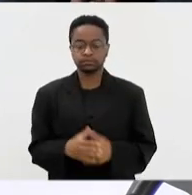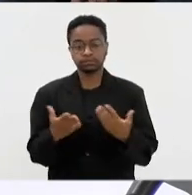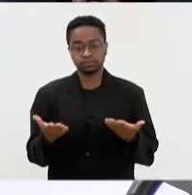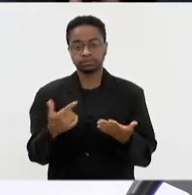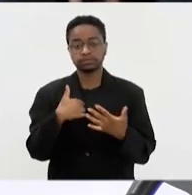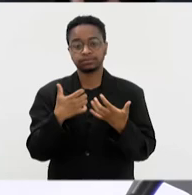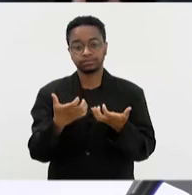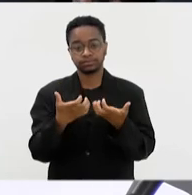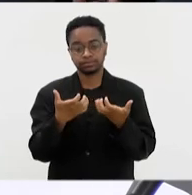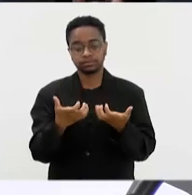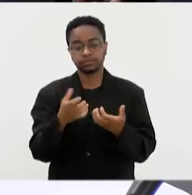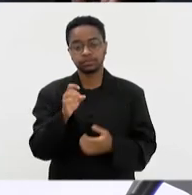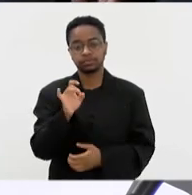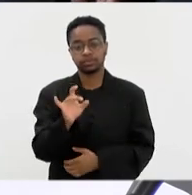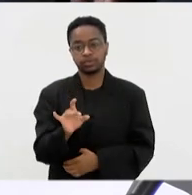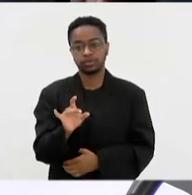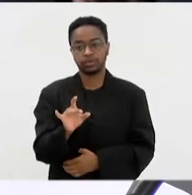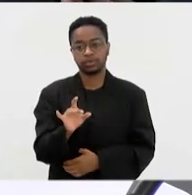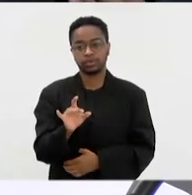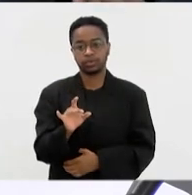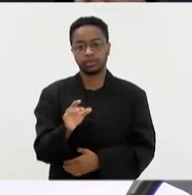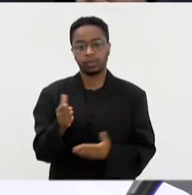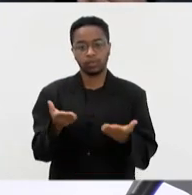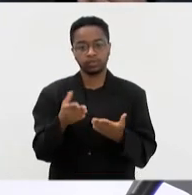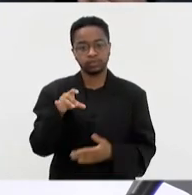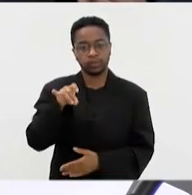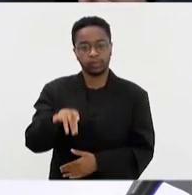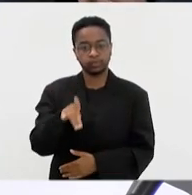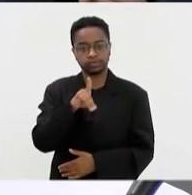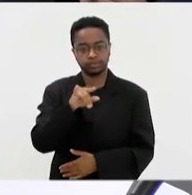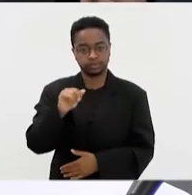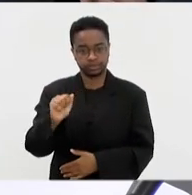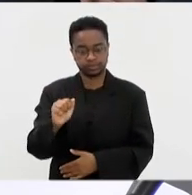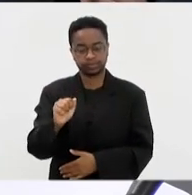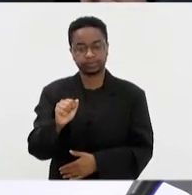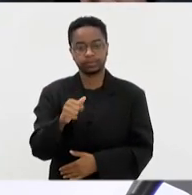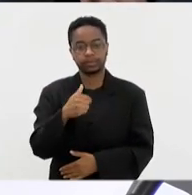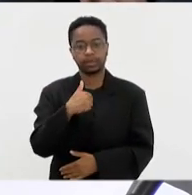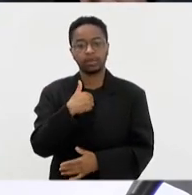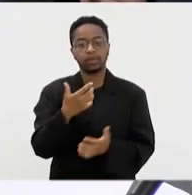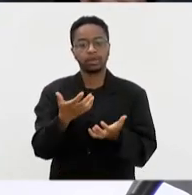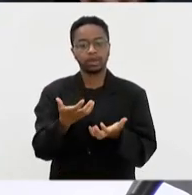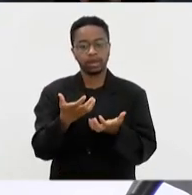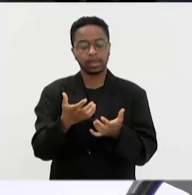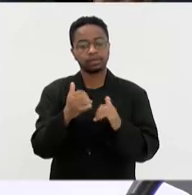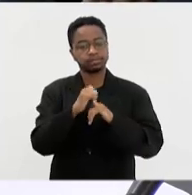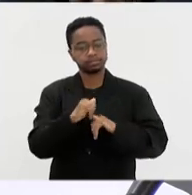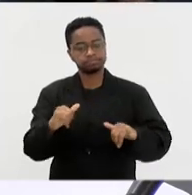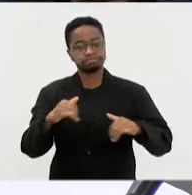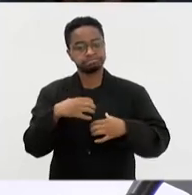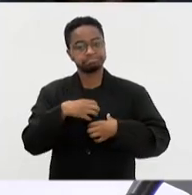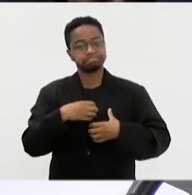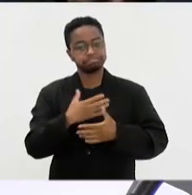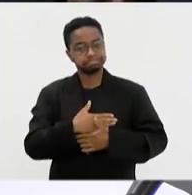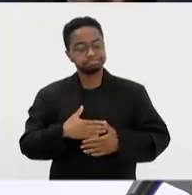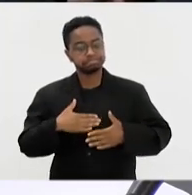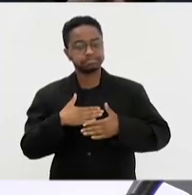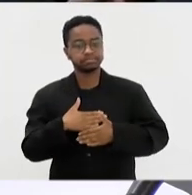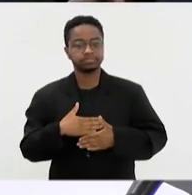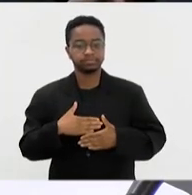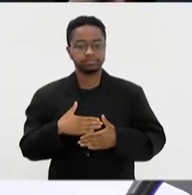queria, nesse último dia da CPI, dizer do meu prazer, dessa minha